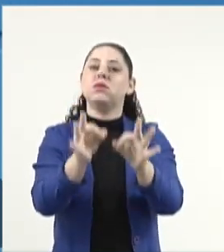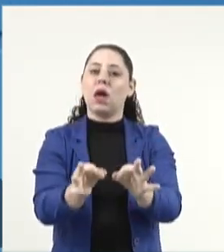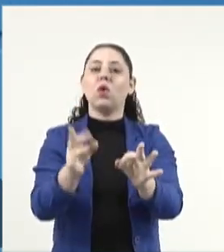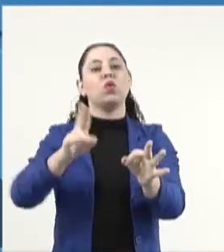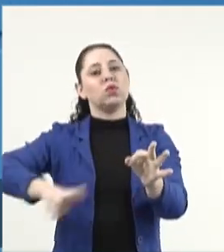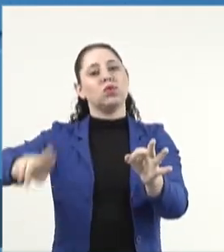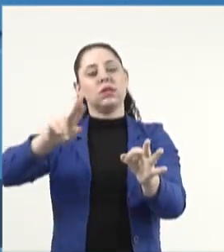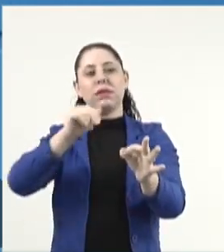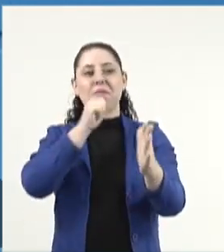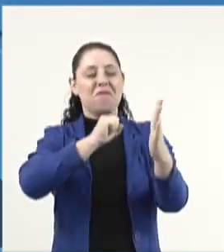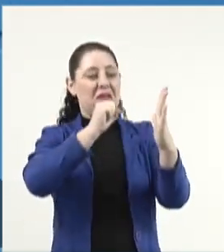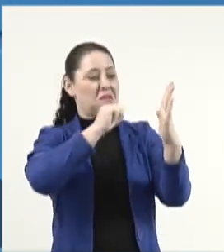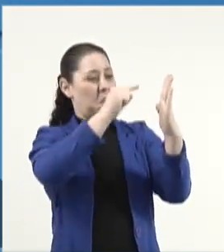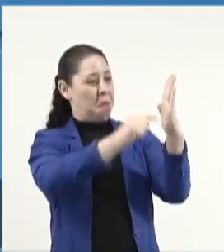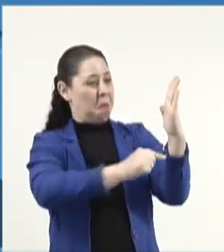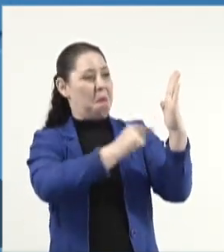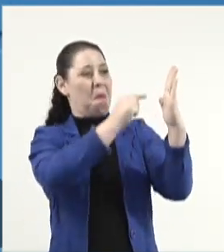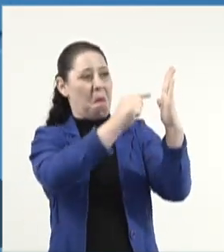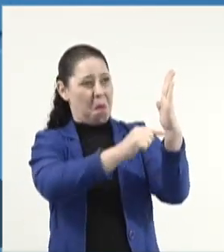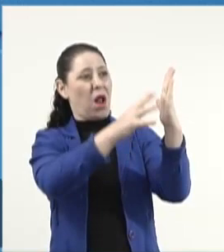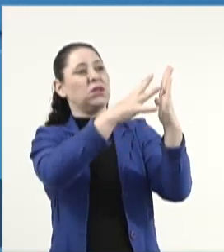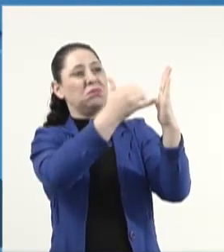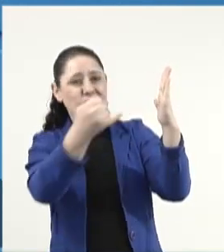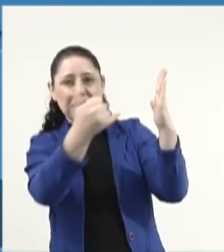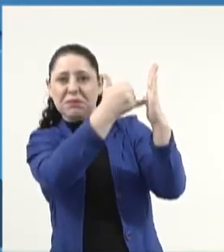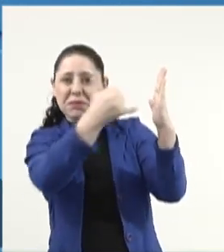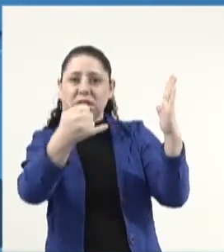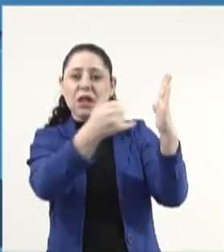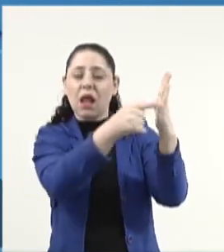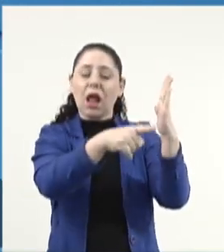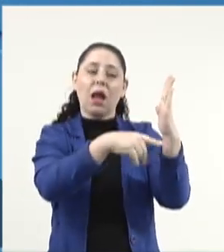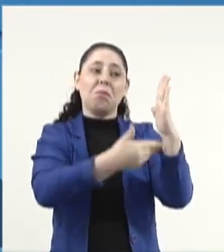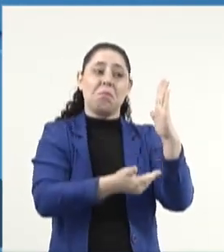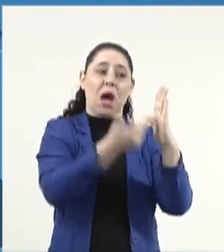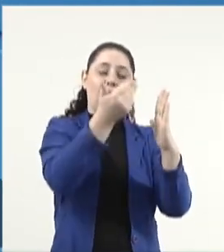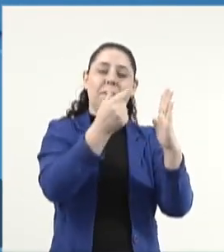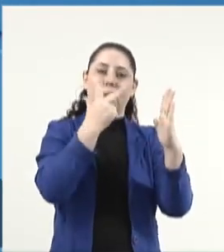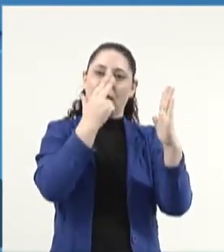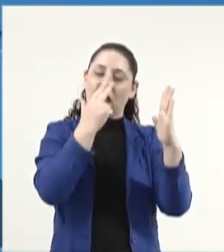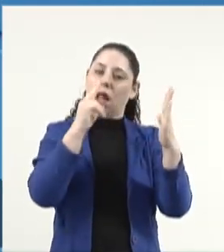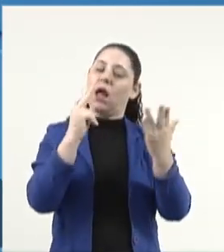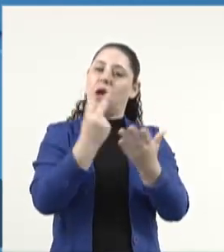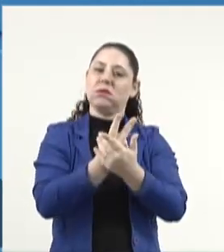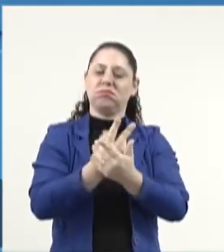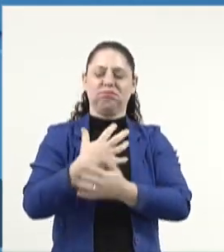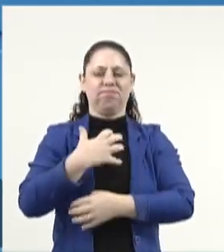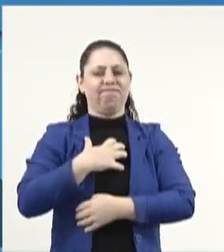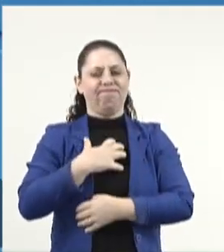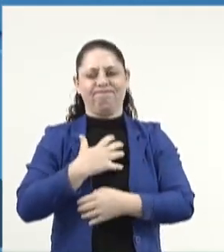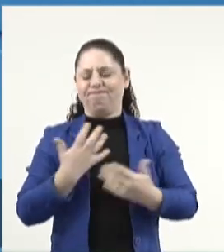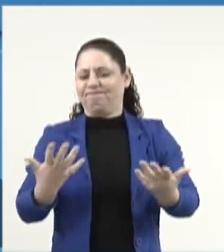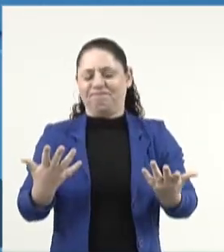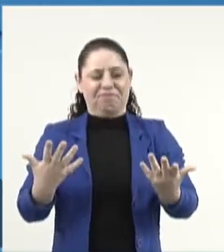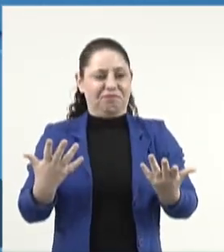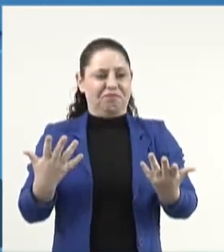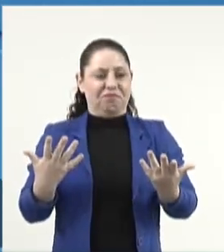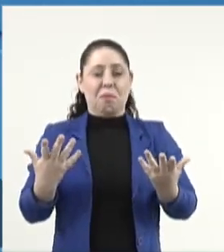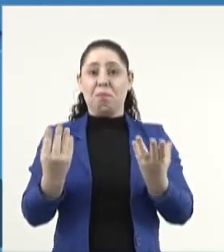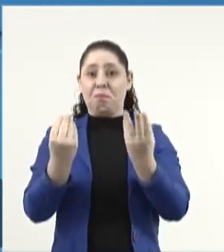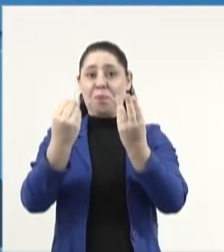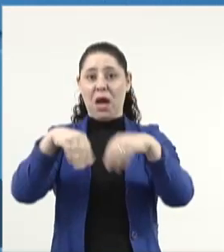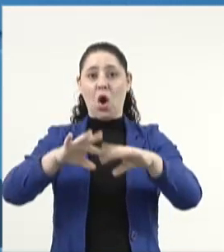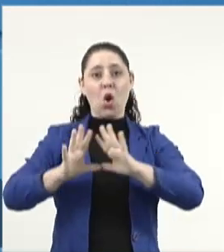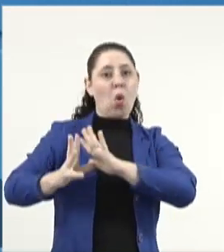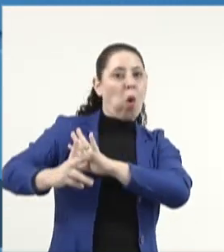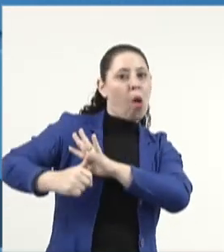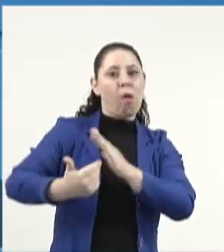que é velho, que é ultrapassado, está lhe cobrando além do que deveria. É um sentimento de estar sendo lesionado,